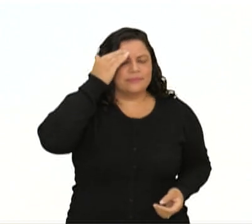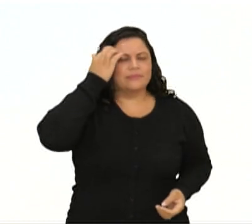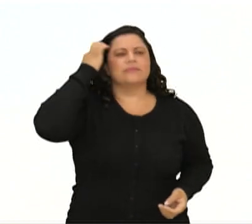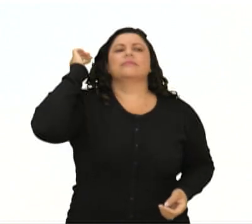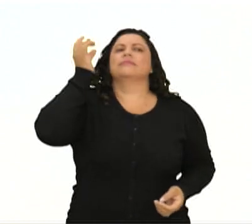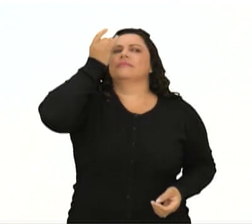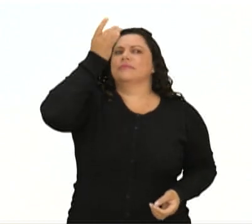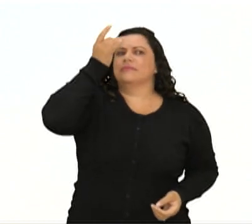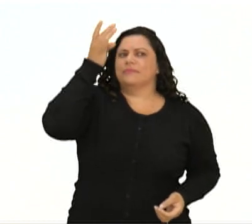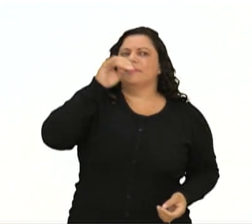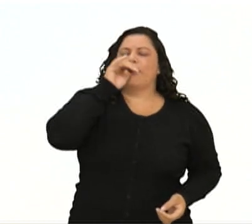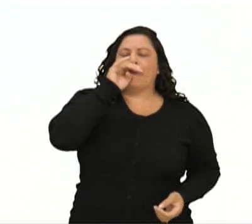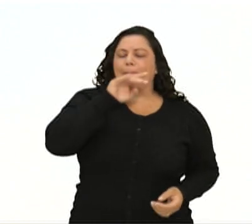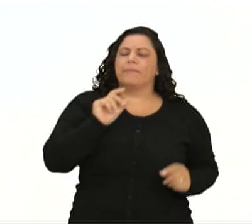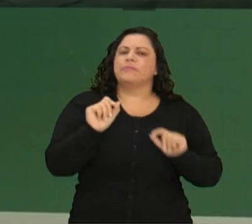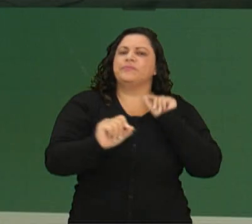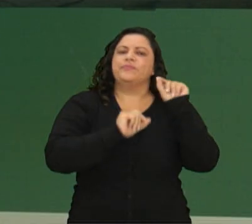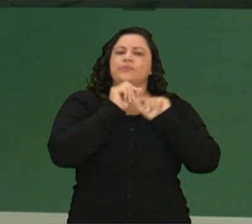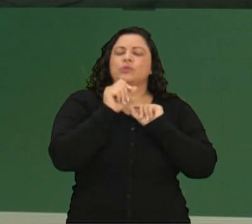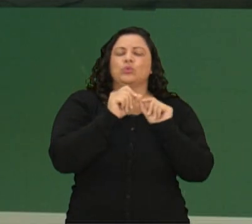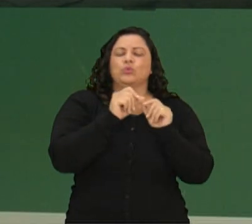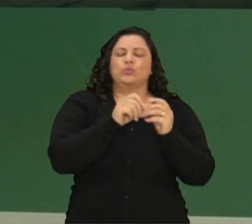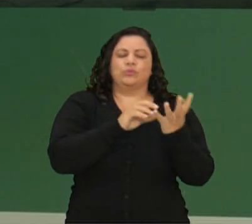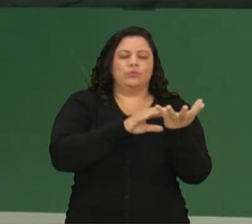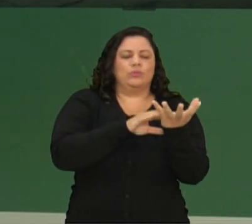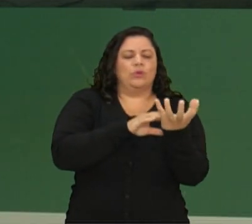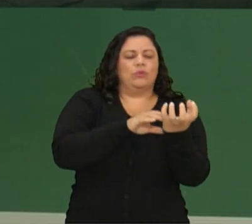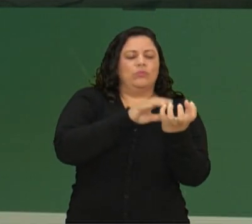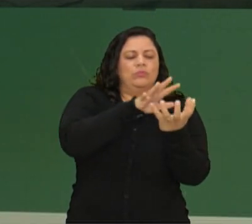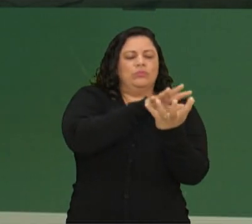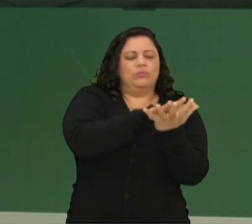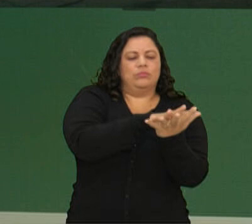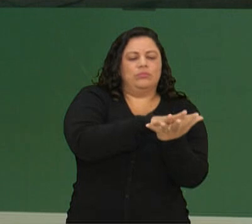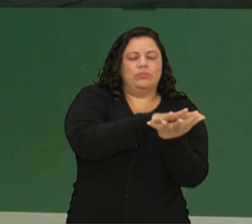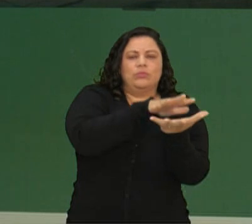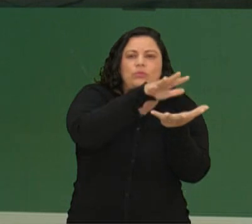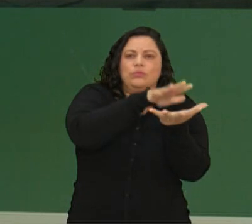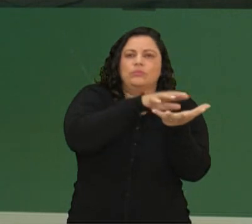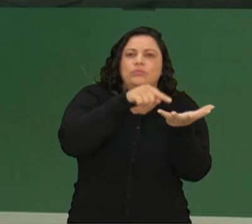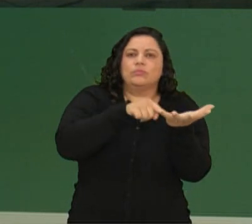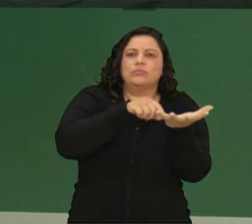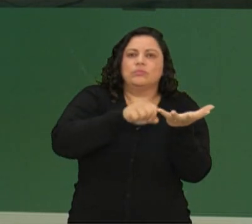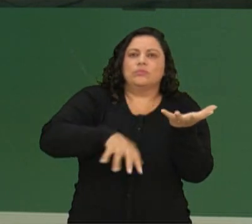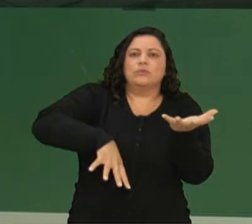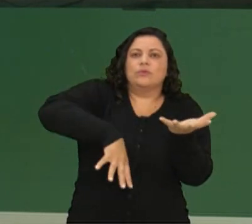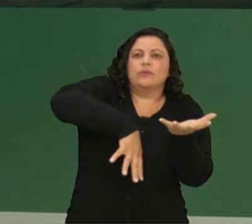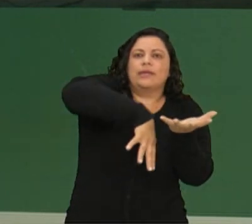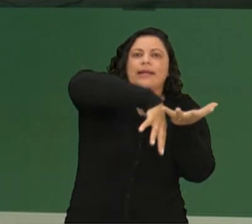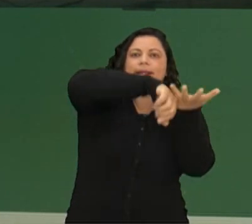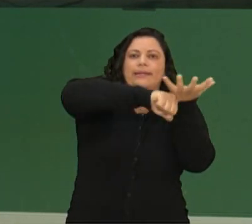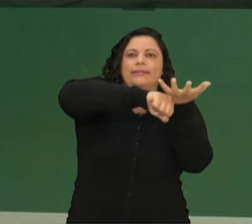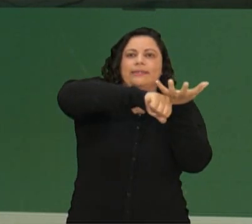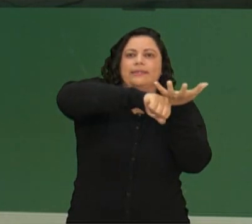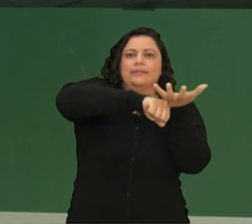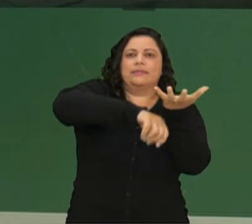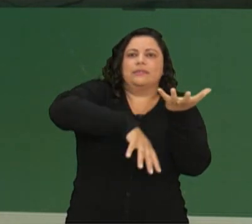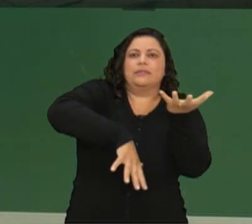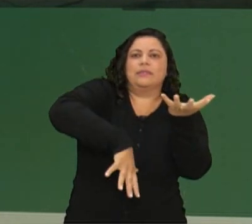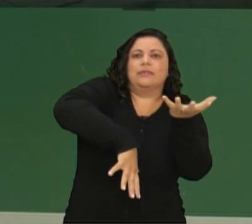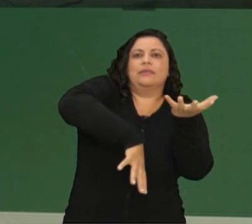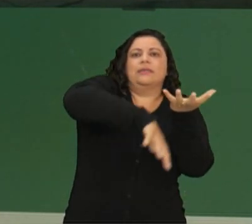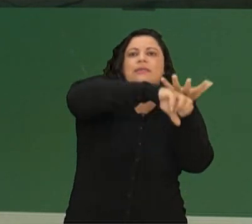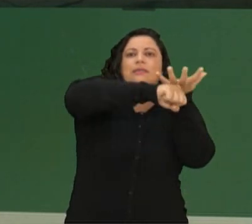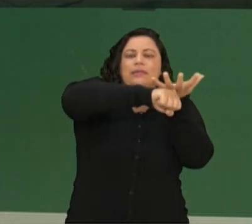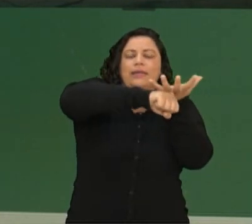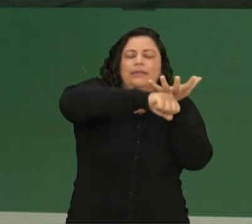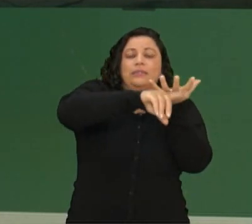só, quando o coração está relaxado, que é este caso aqui, as flechinhas estão indicando, o sangue entra no coração. Então, é